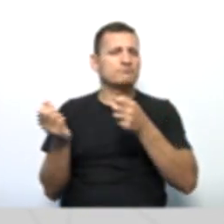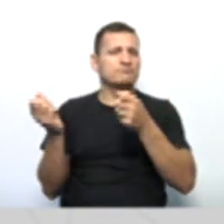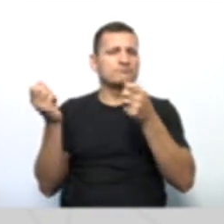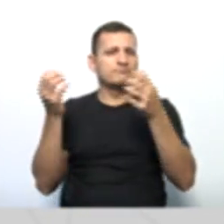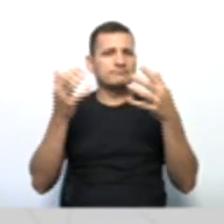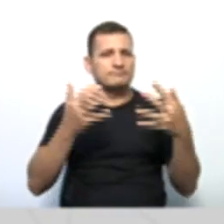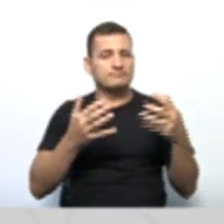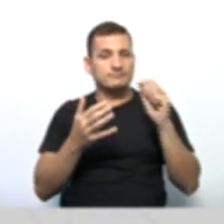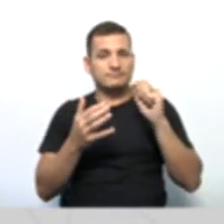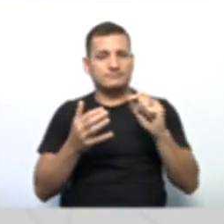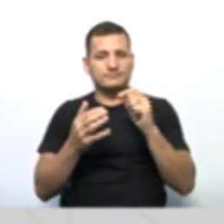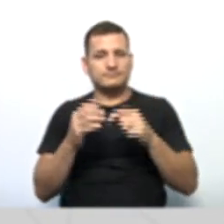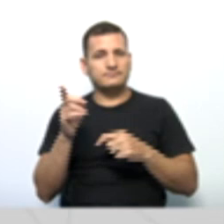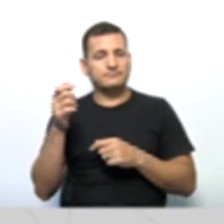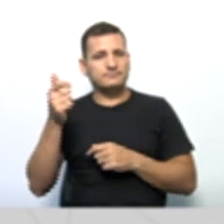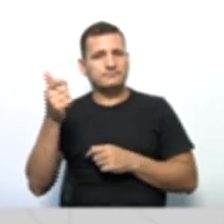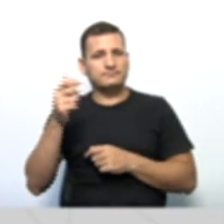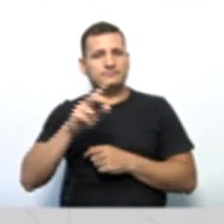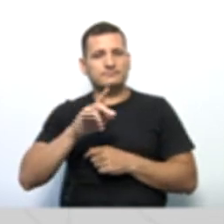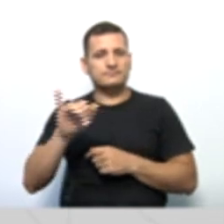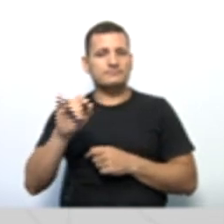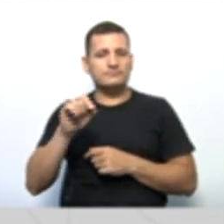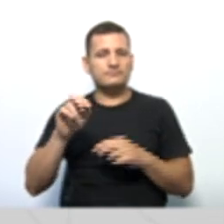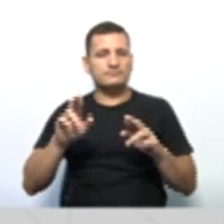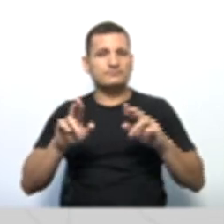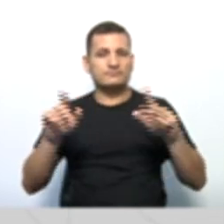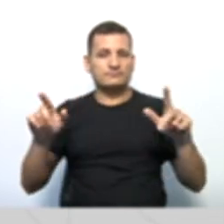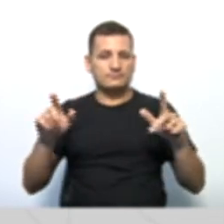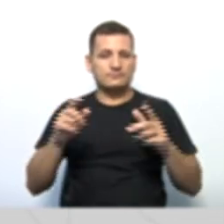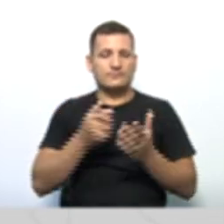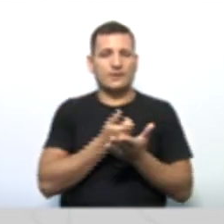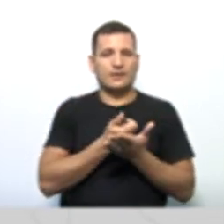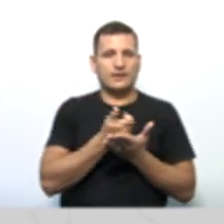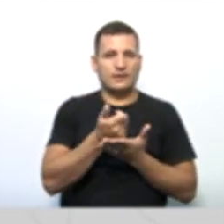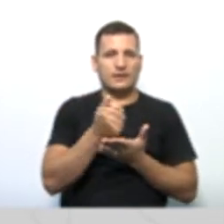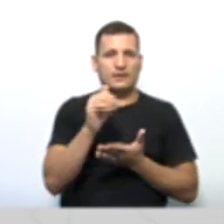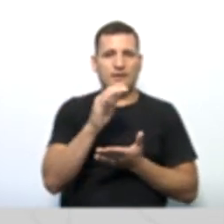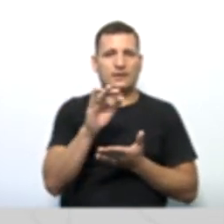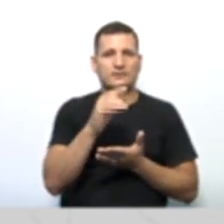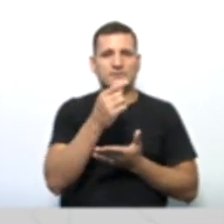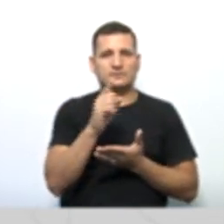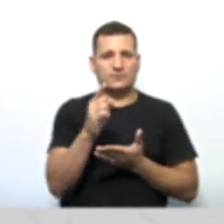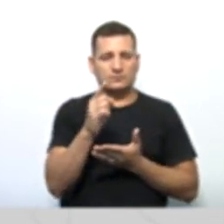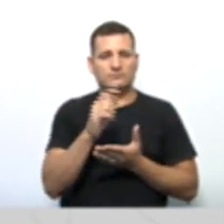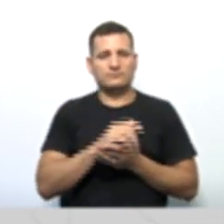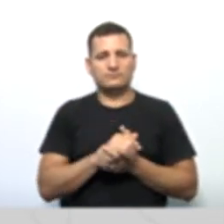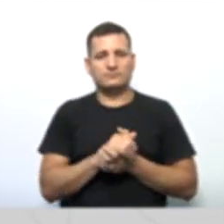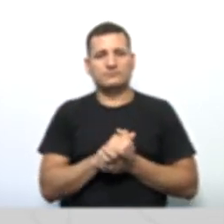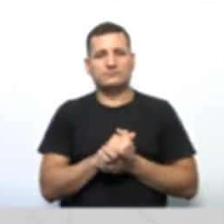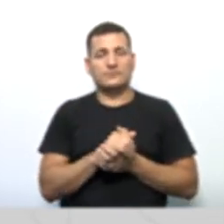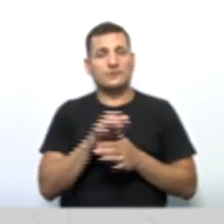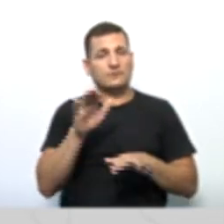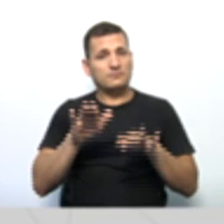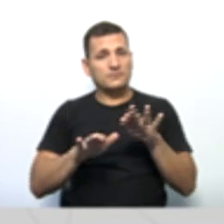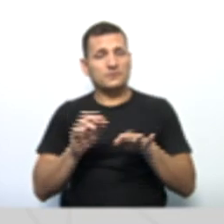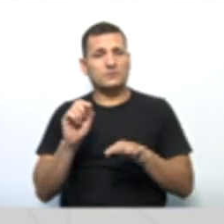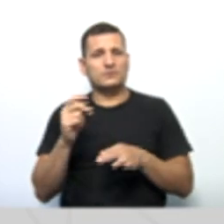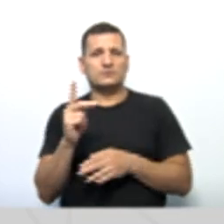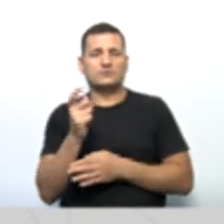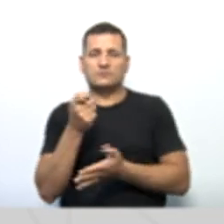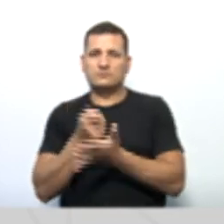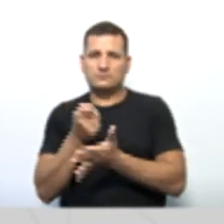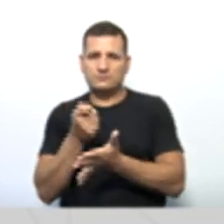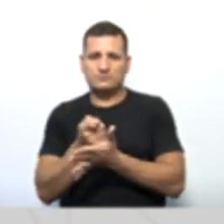Primeiro, ele vai distinguir a ação pelo dever do agir de acordo com o dever. O que é